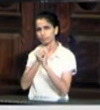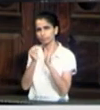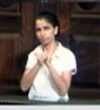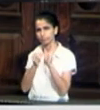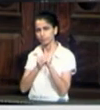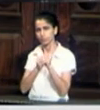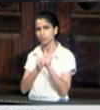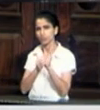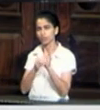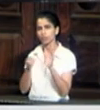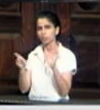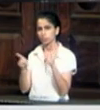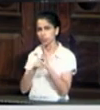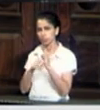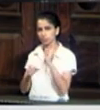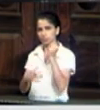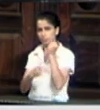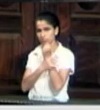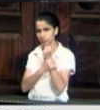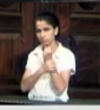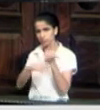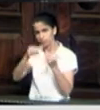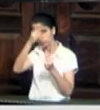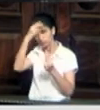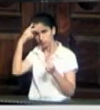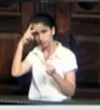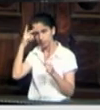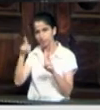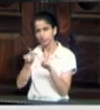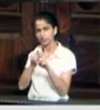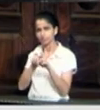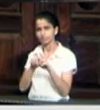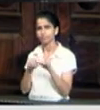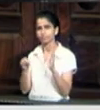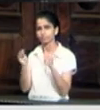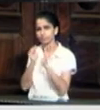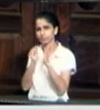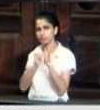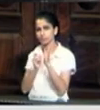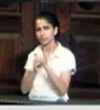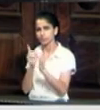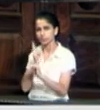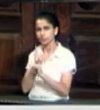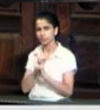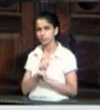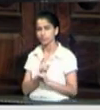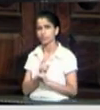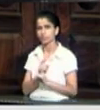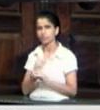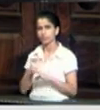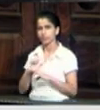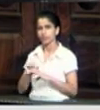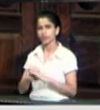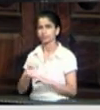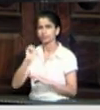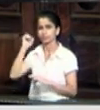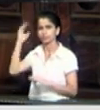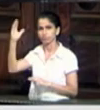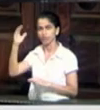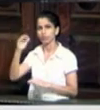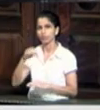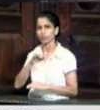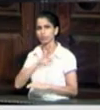de Segurança Pública, mas os dados que são encontrados no Estado-Maior da Polícia